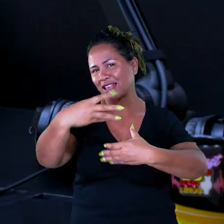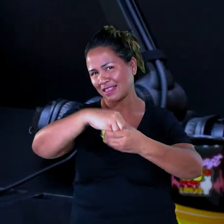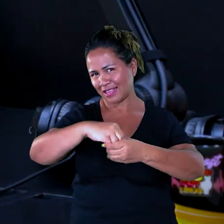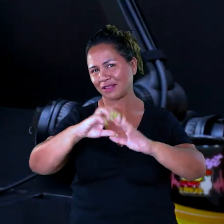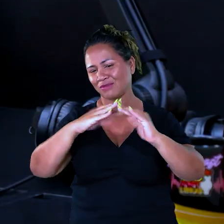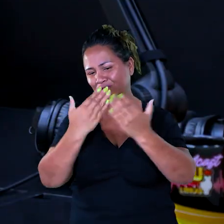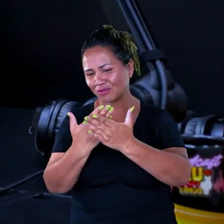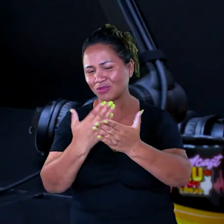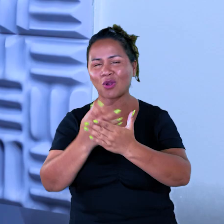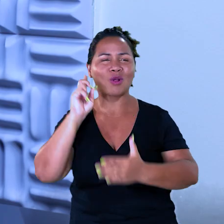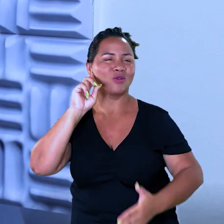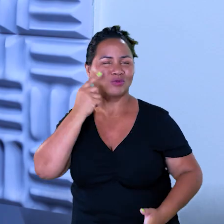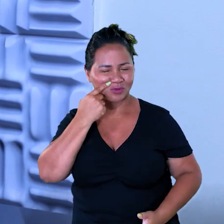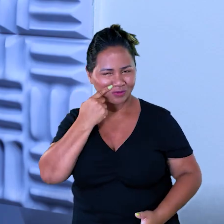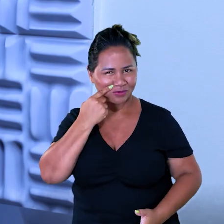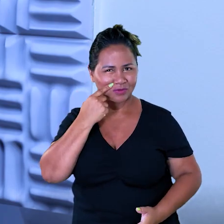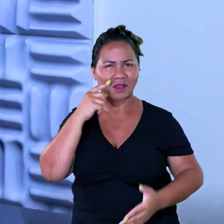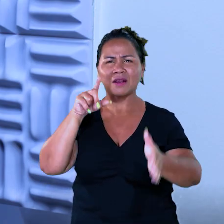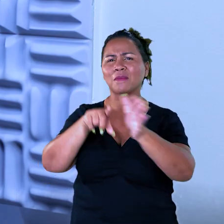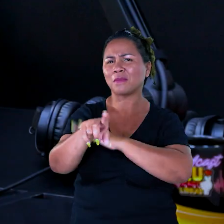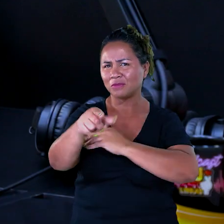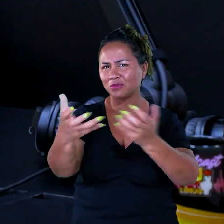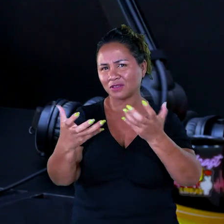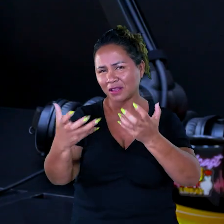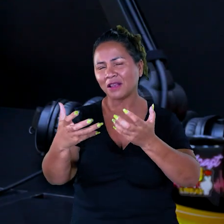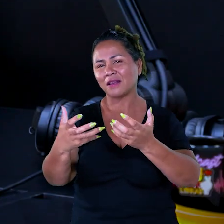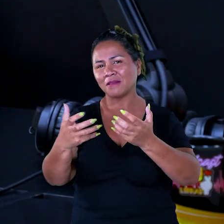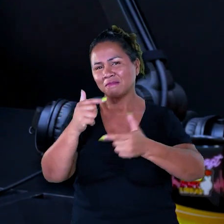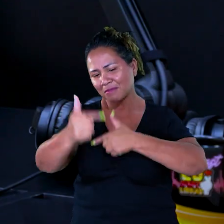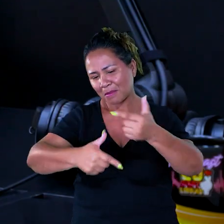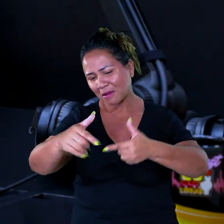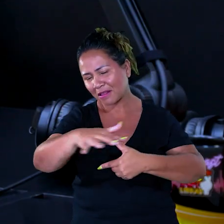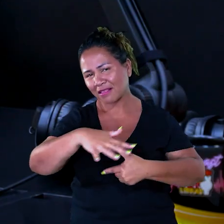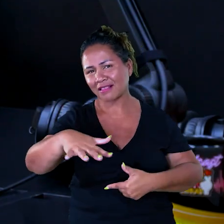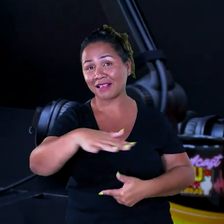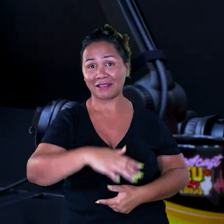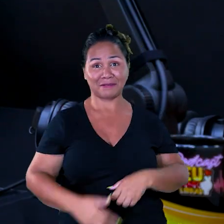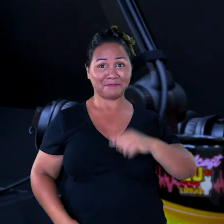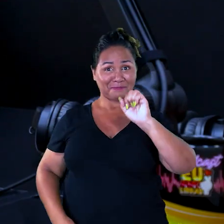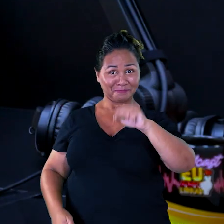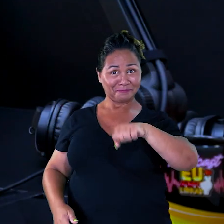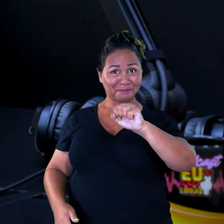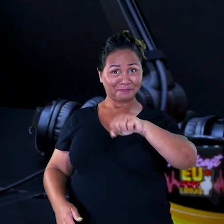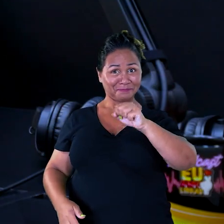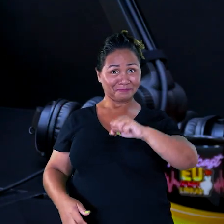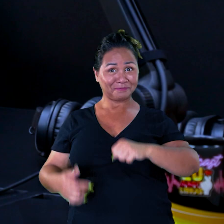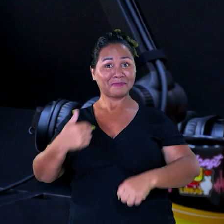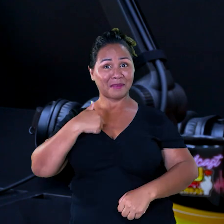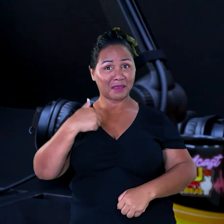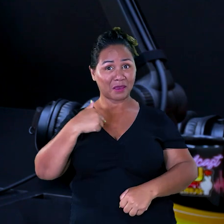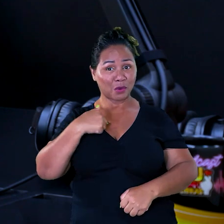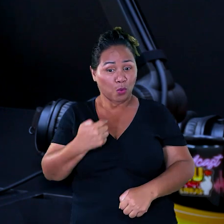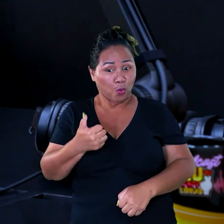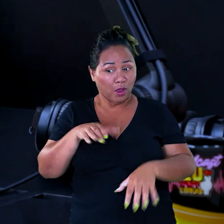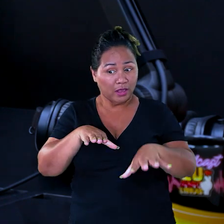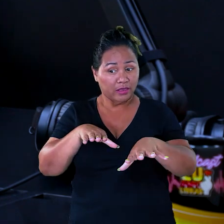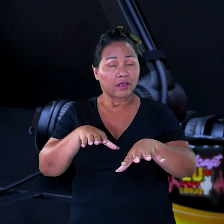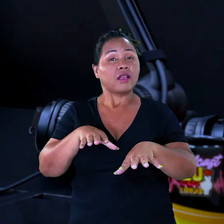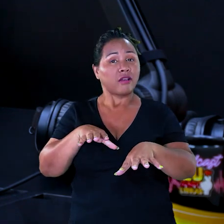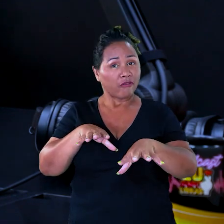por exemplo? Sim. Você pretende? Eu pretendo sim. Eu estou finalizando o curso de guia-intérprete,